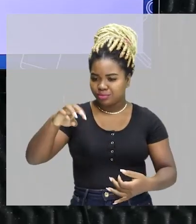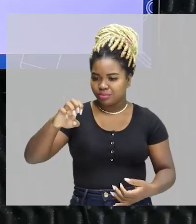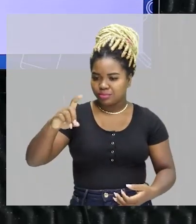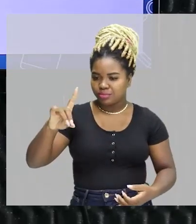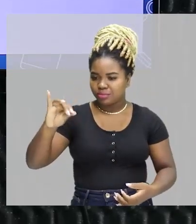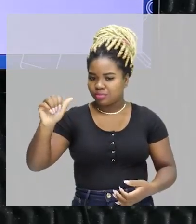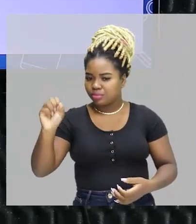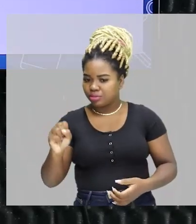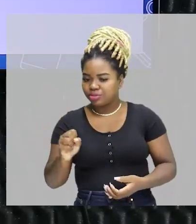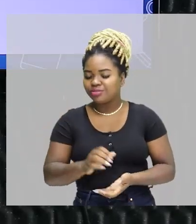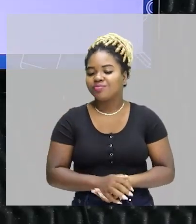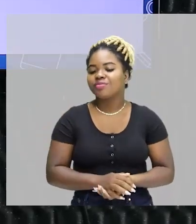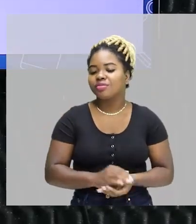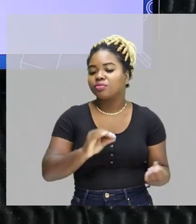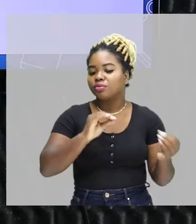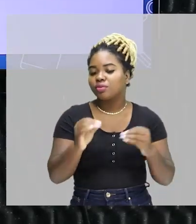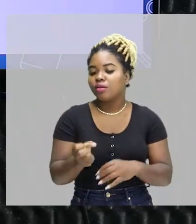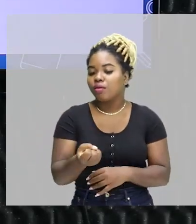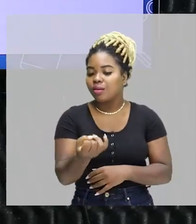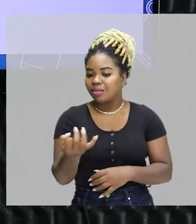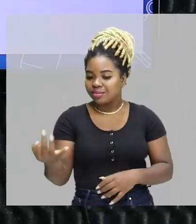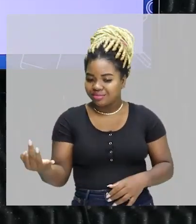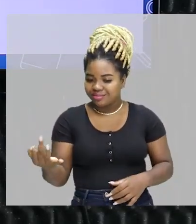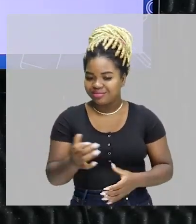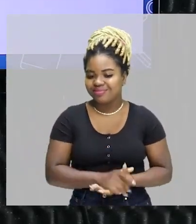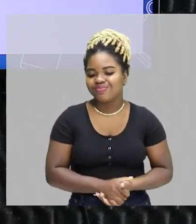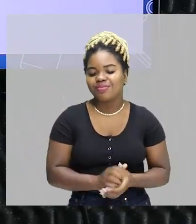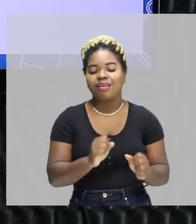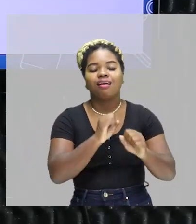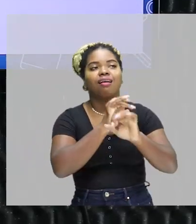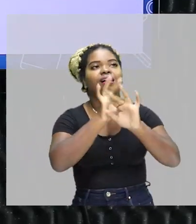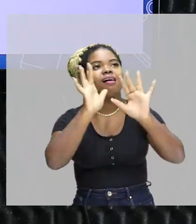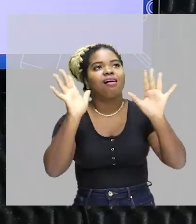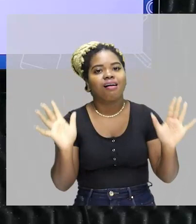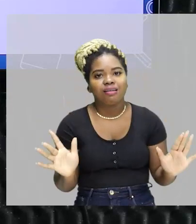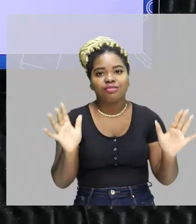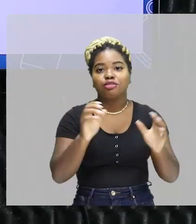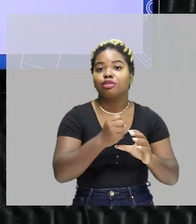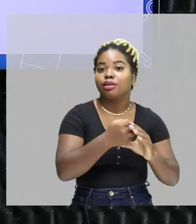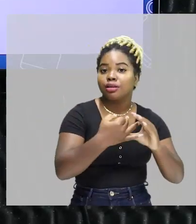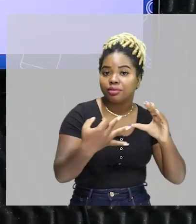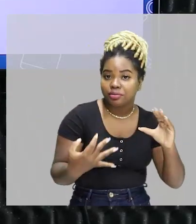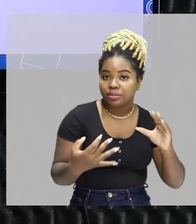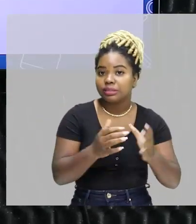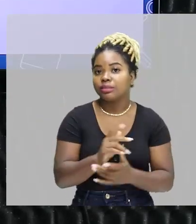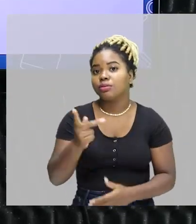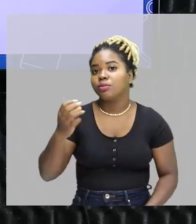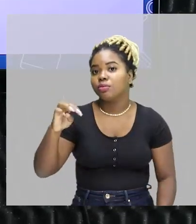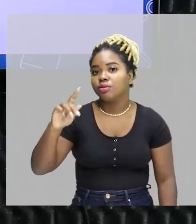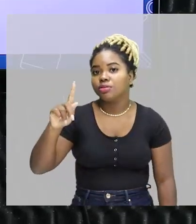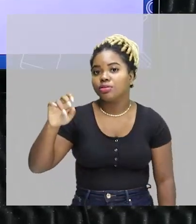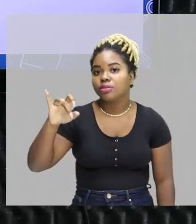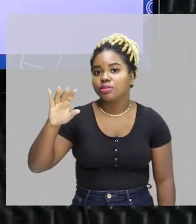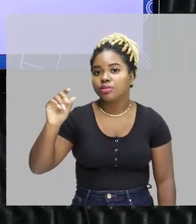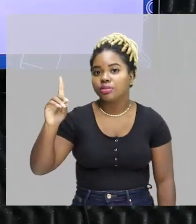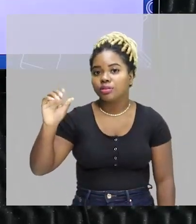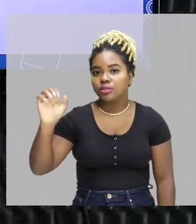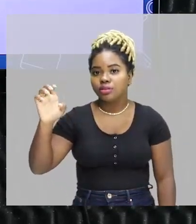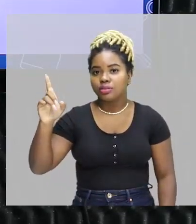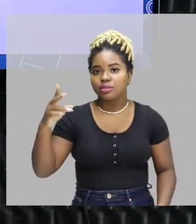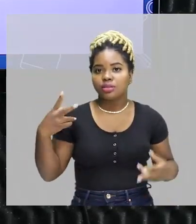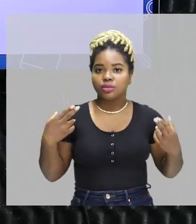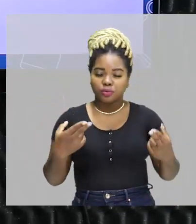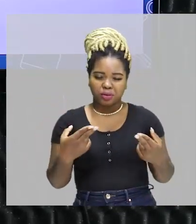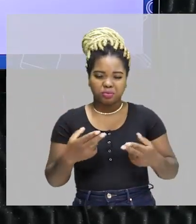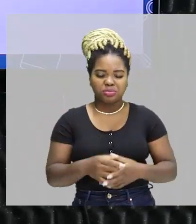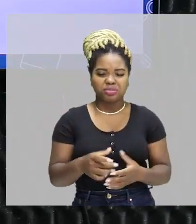para o quantitativo e não para o homogêneo. Claro que a característica da homogeneidade, que vai deixar igual, que por isso que muita